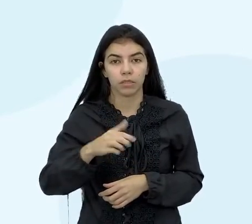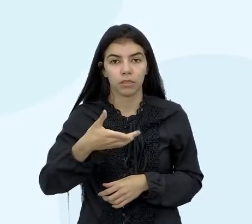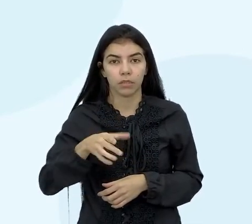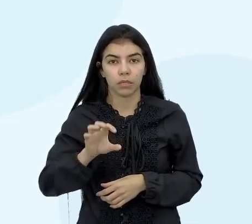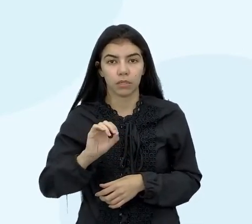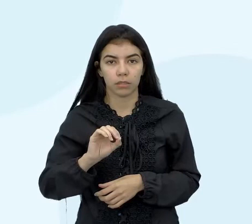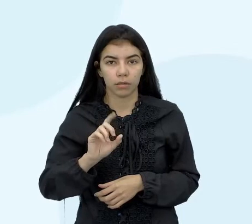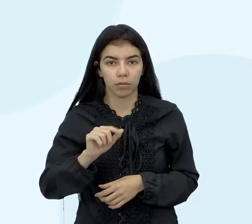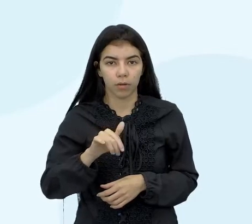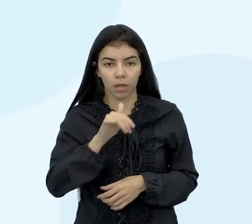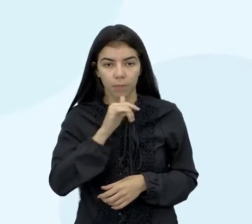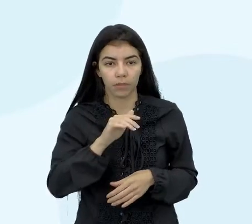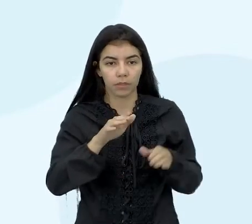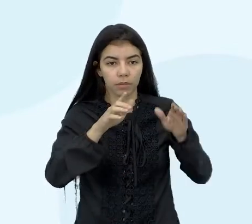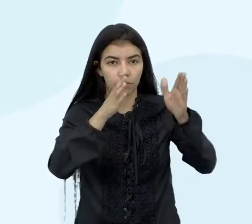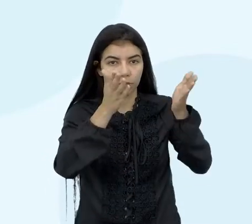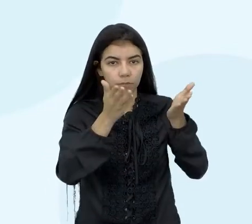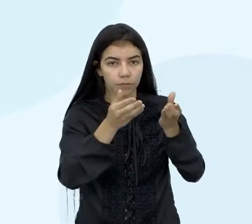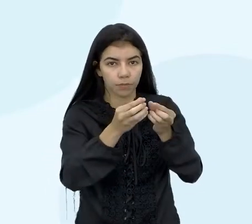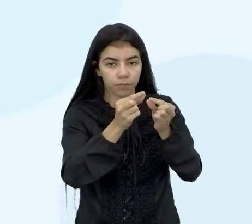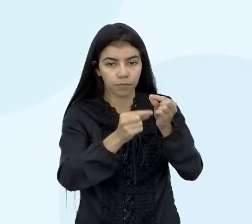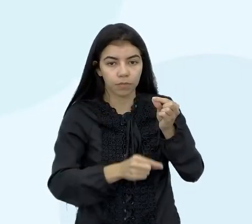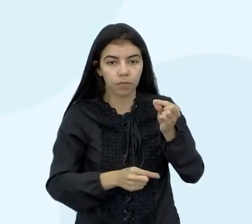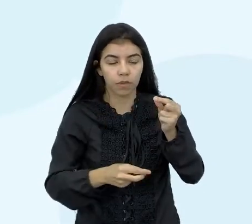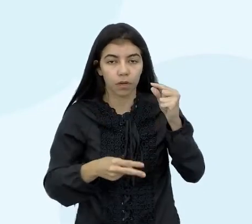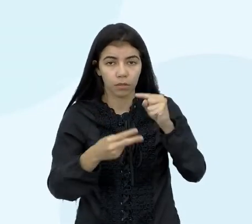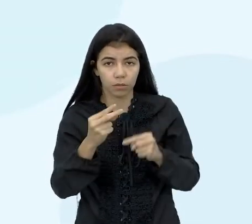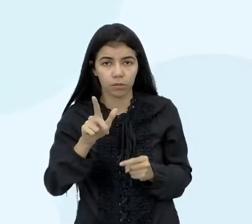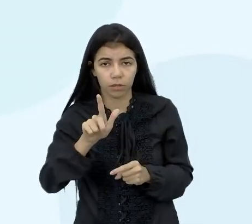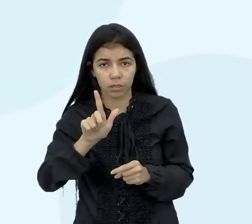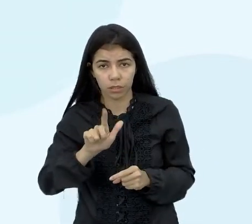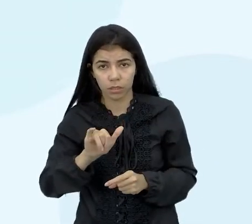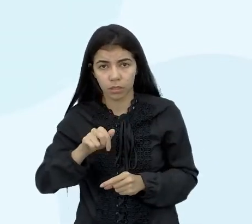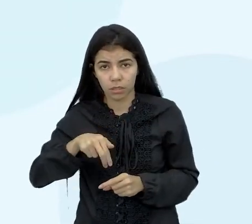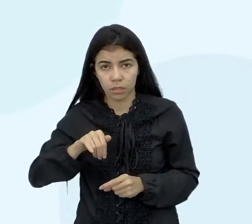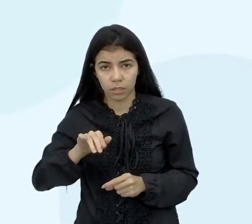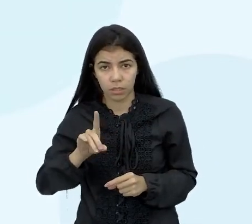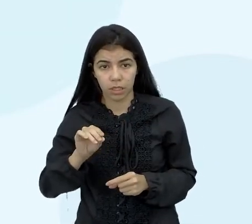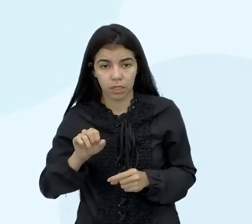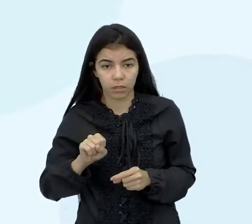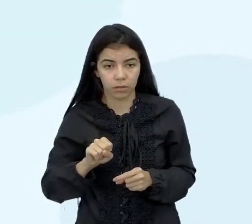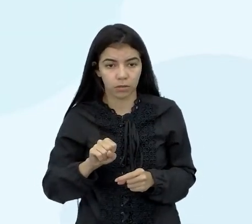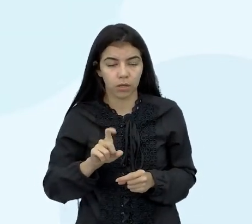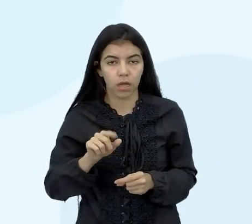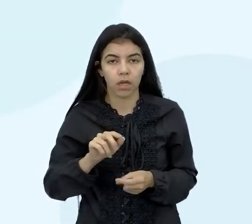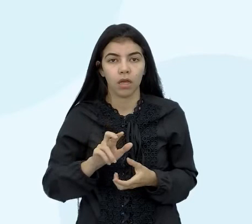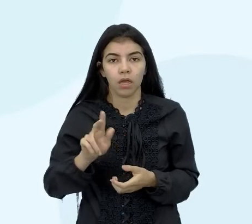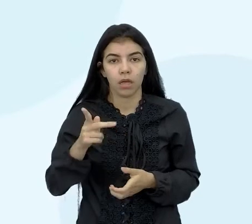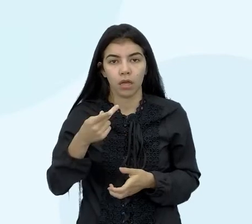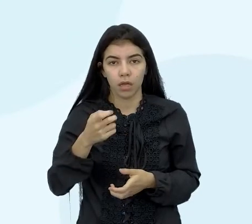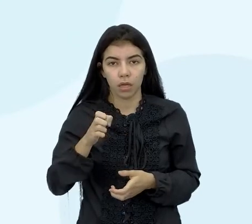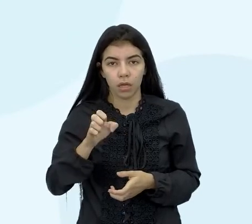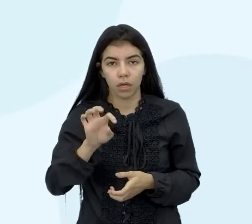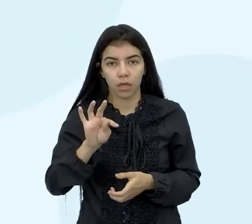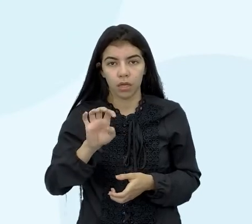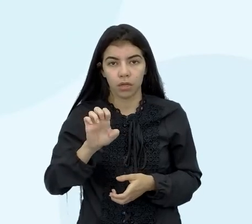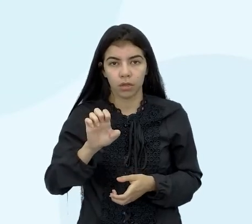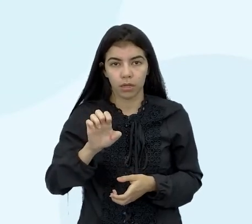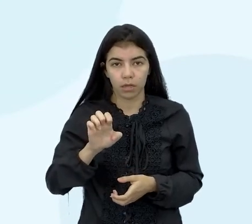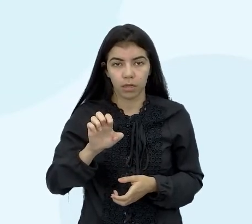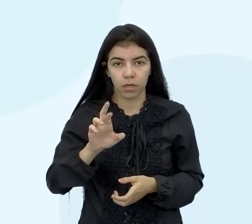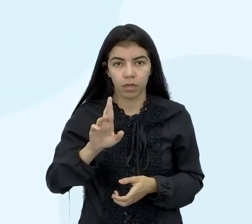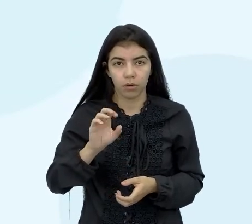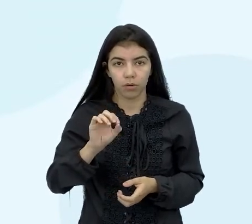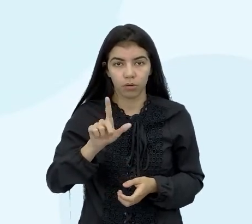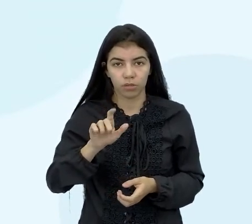antigamente de funil de bromo, para misturas de dois líquidos. Esses dois líquidos são heterogêneos, ou seja, eles têm densidades